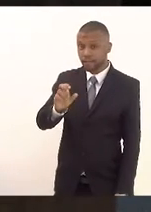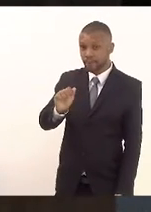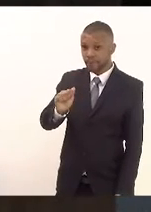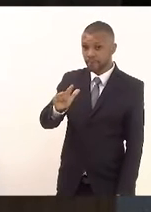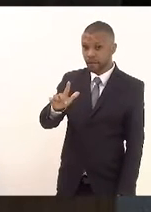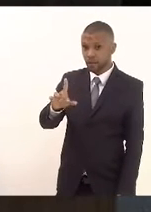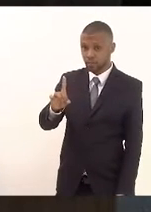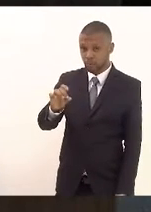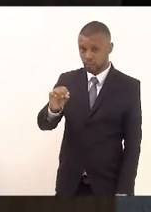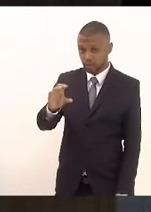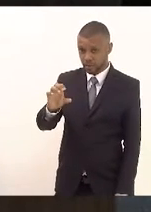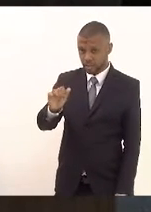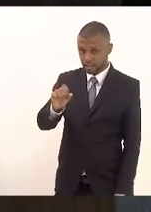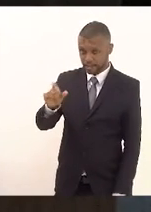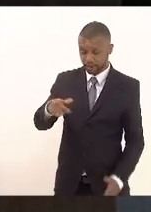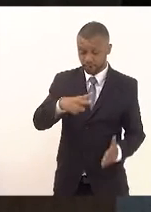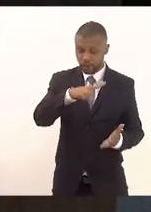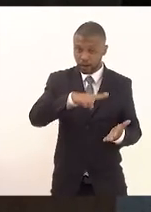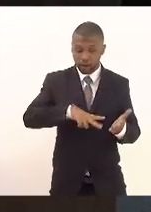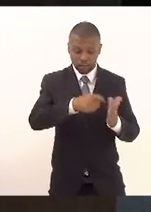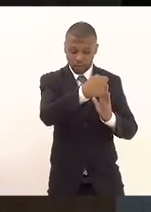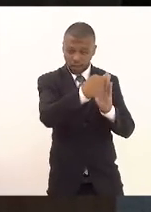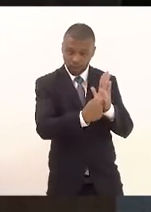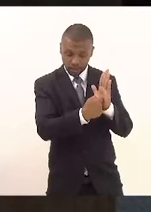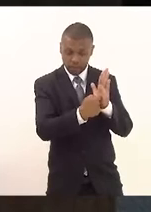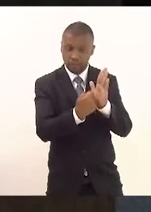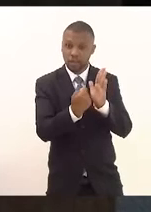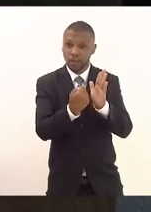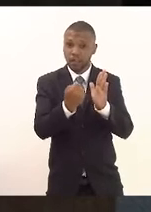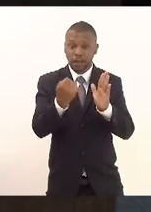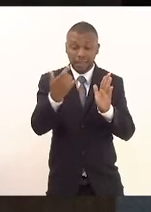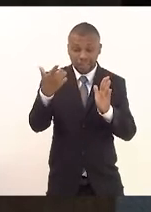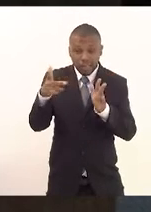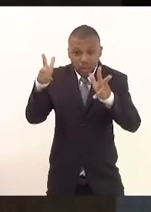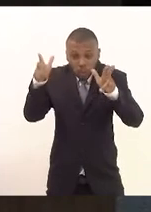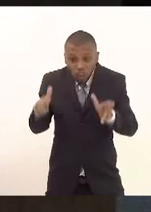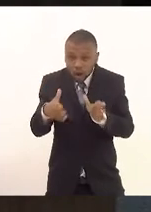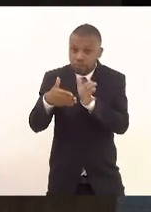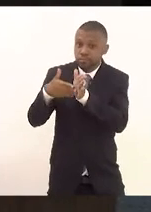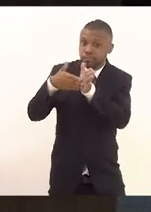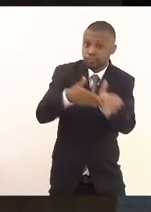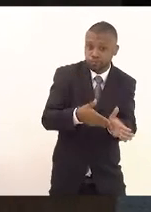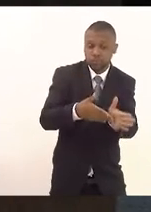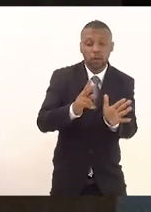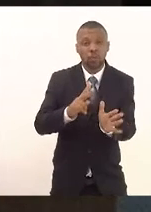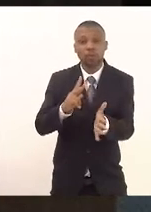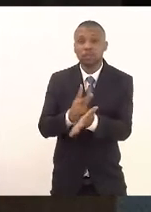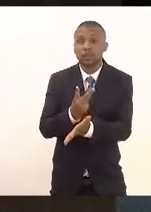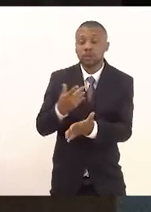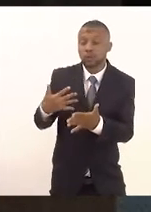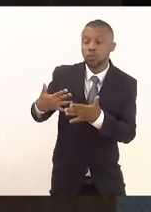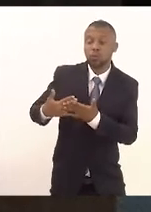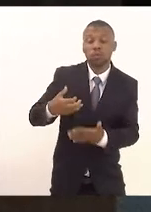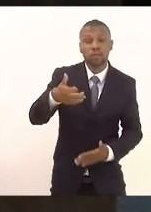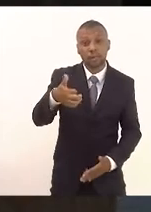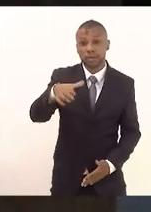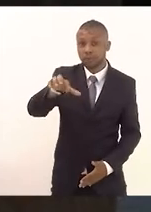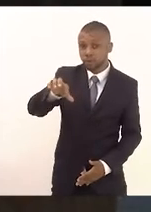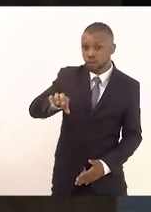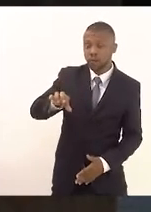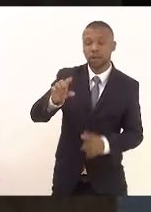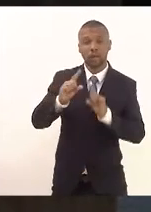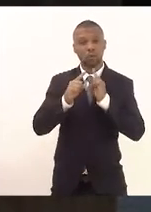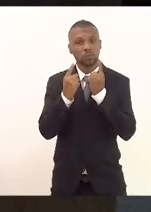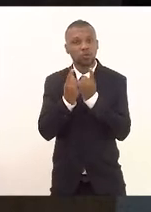a água reflete com exatidão o ocorrido na 19ª sessão extraordinária